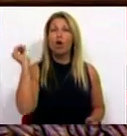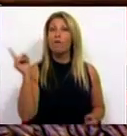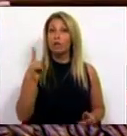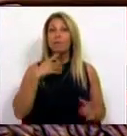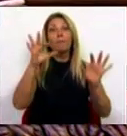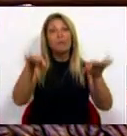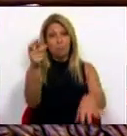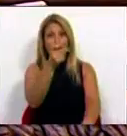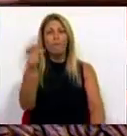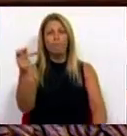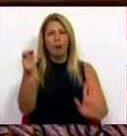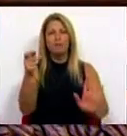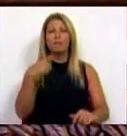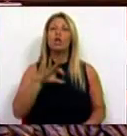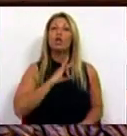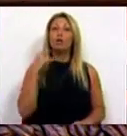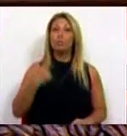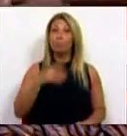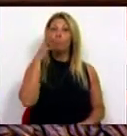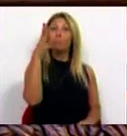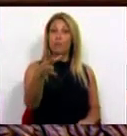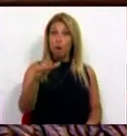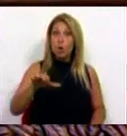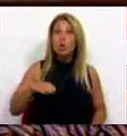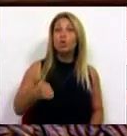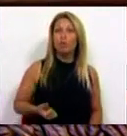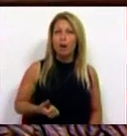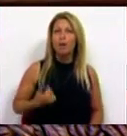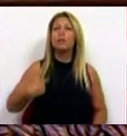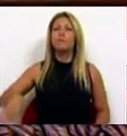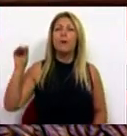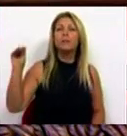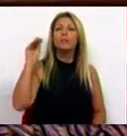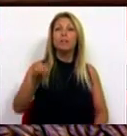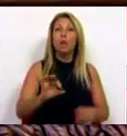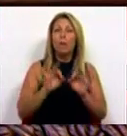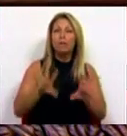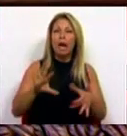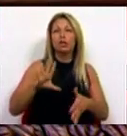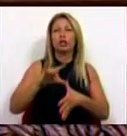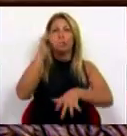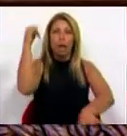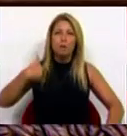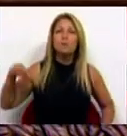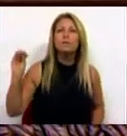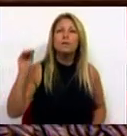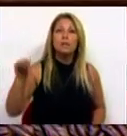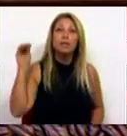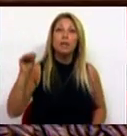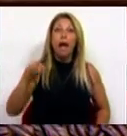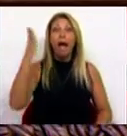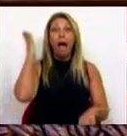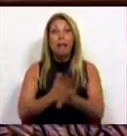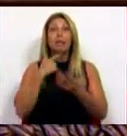uma frase, Sr. Presidente, para dizer que os Verdes chatearão muito até que as alterações